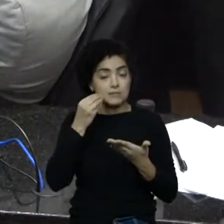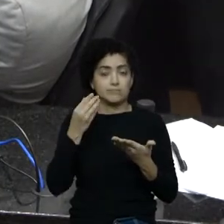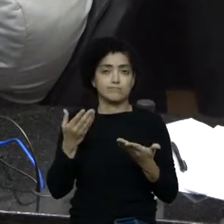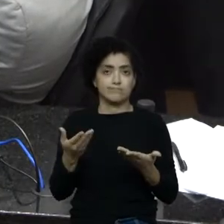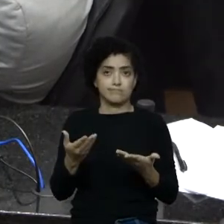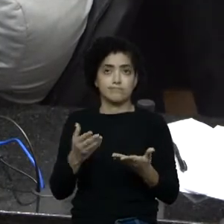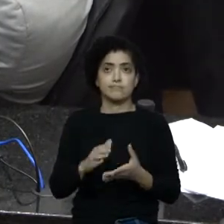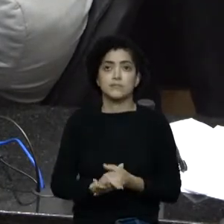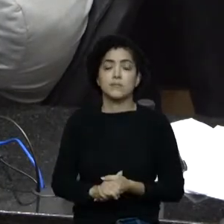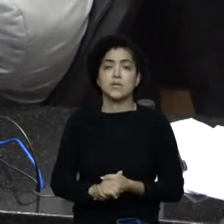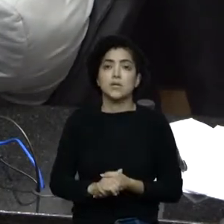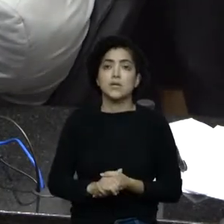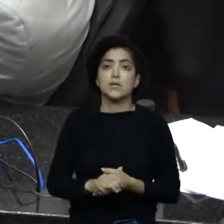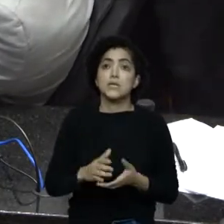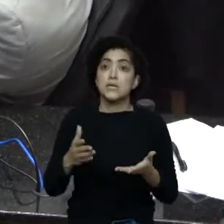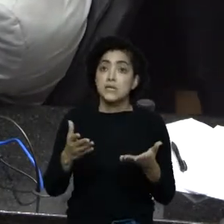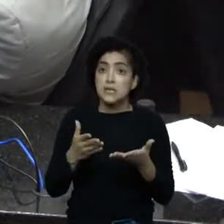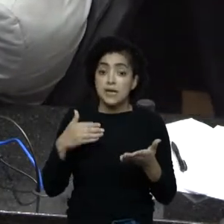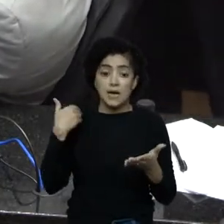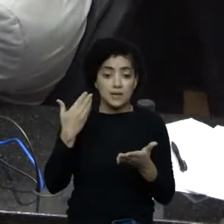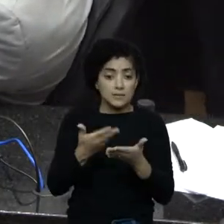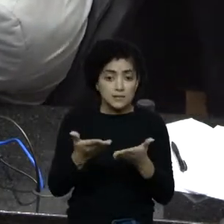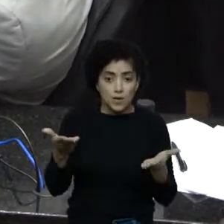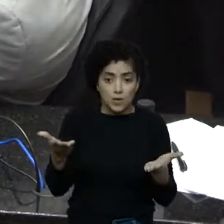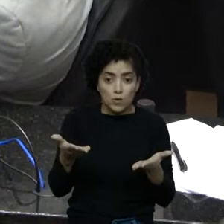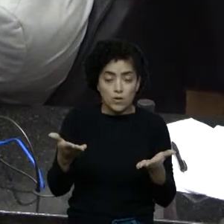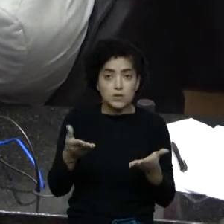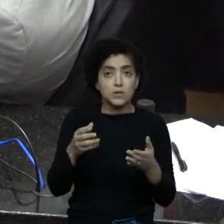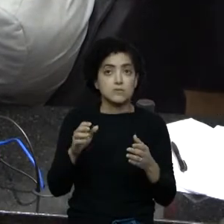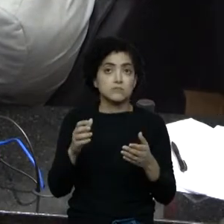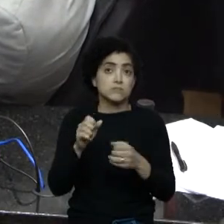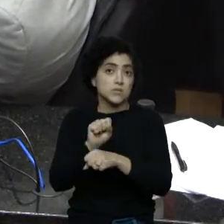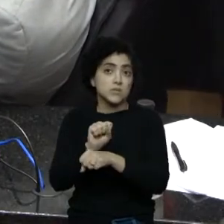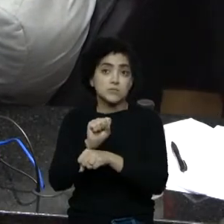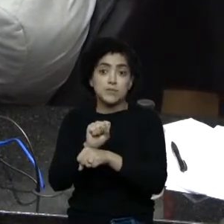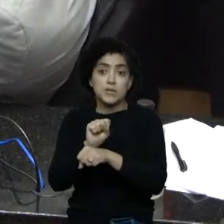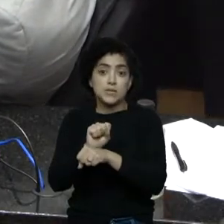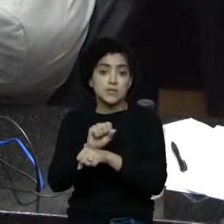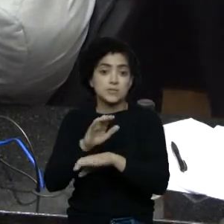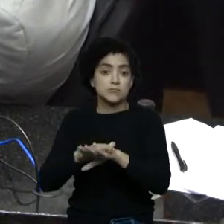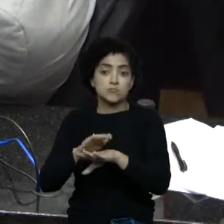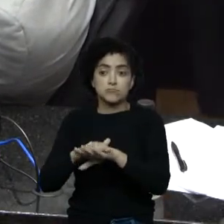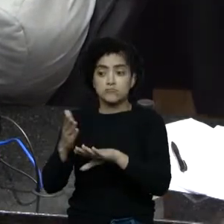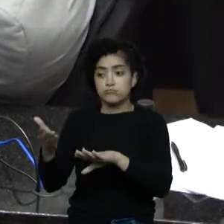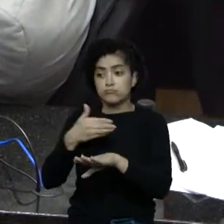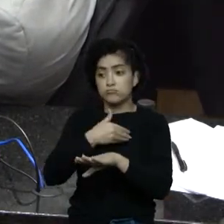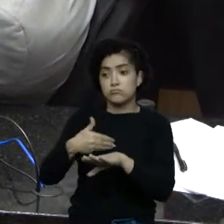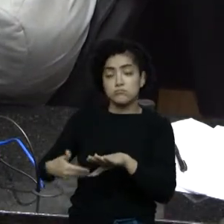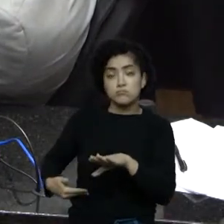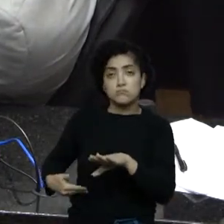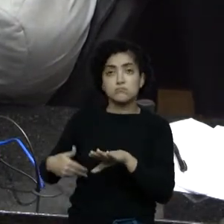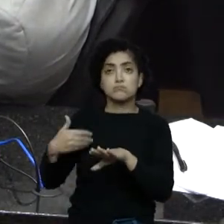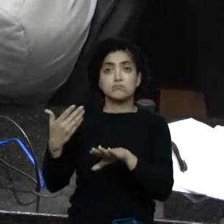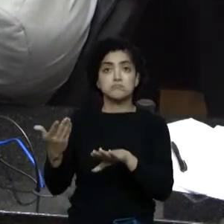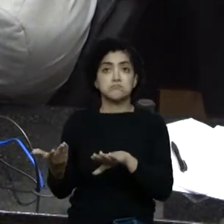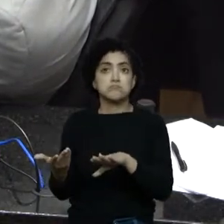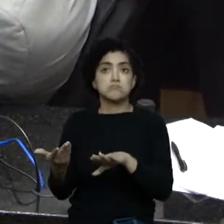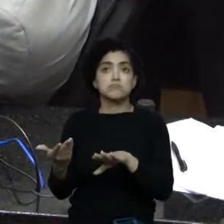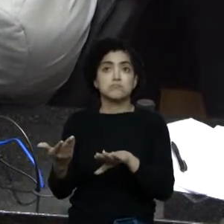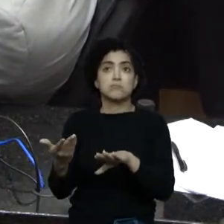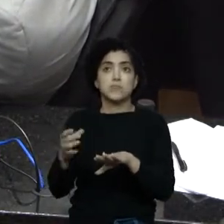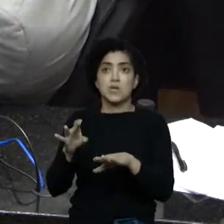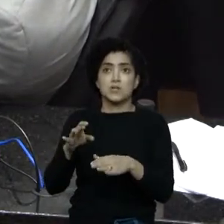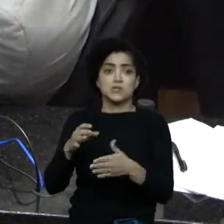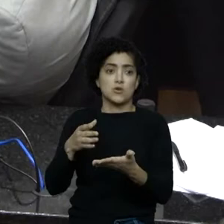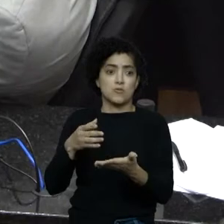e nós estamos estamos Até hoje esperando uma iniciativa do governo que não seja só